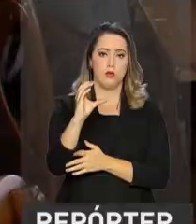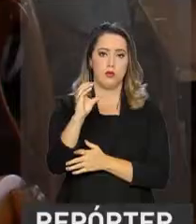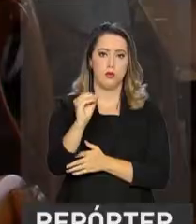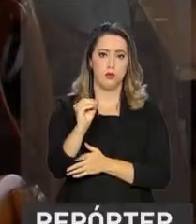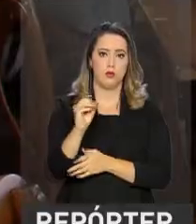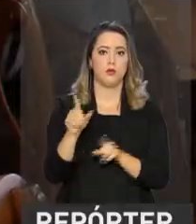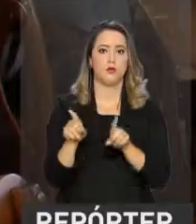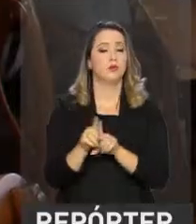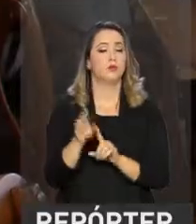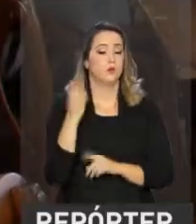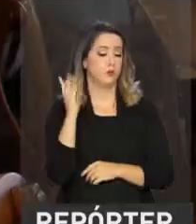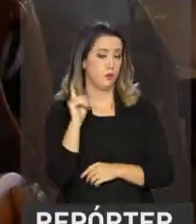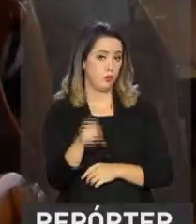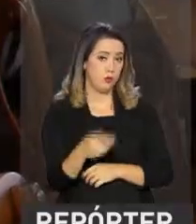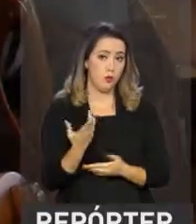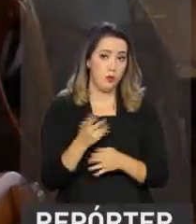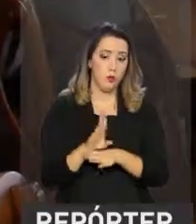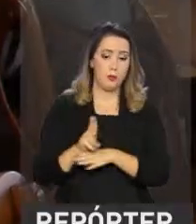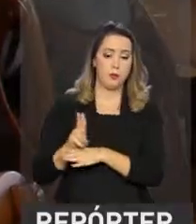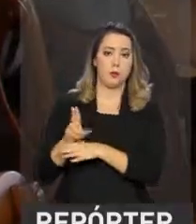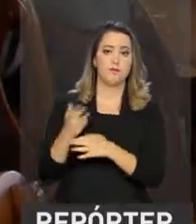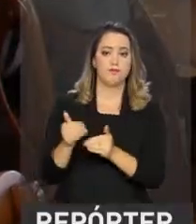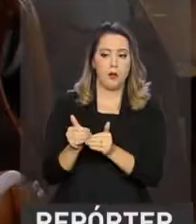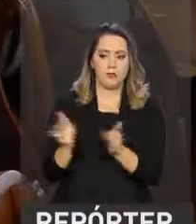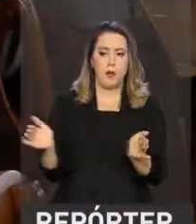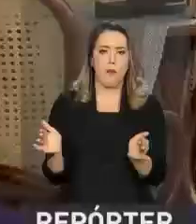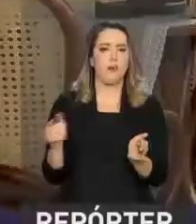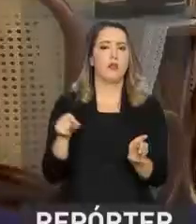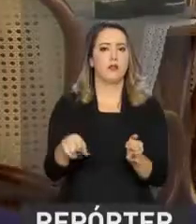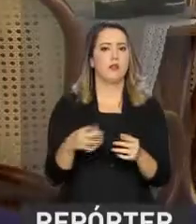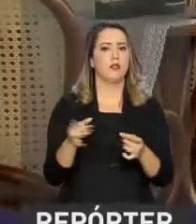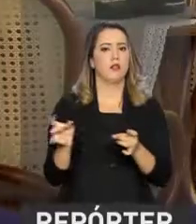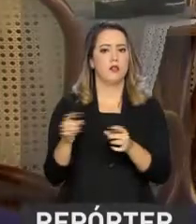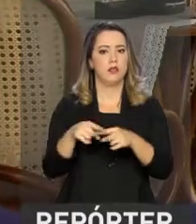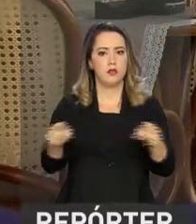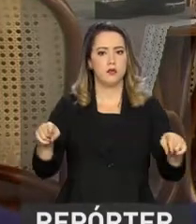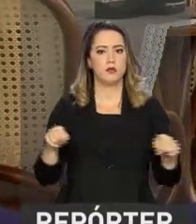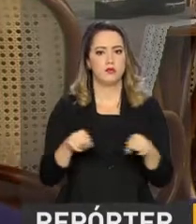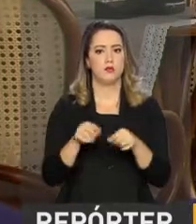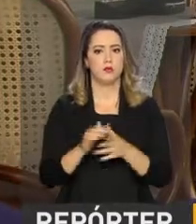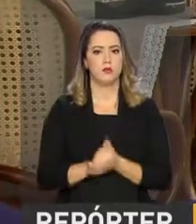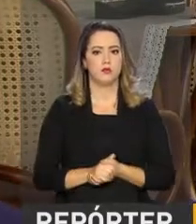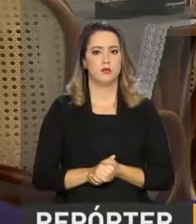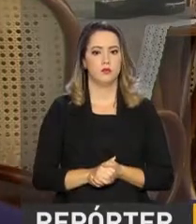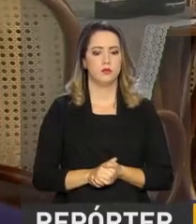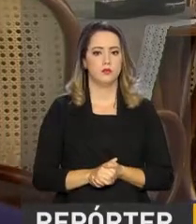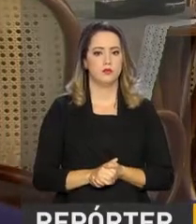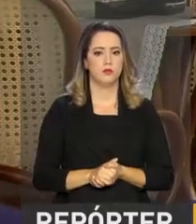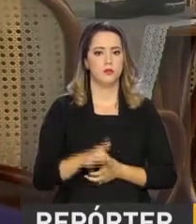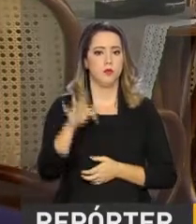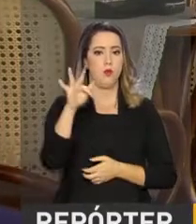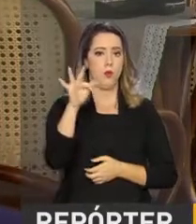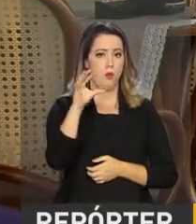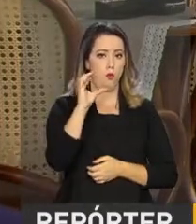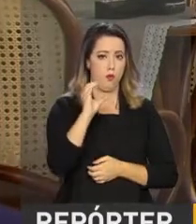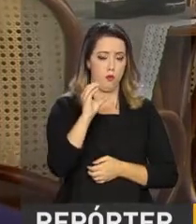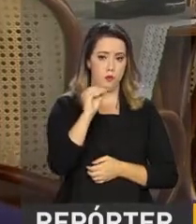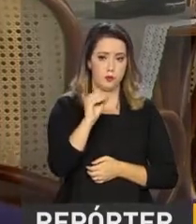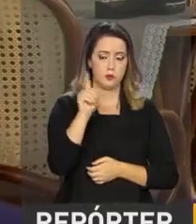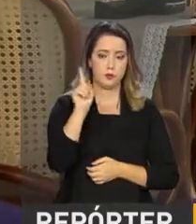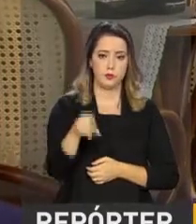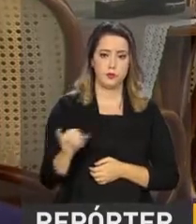o fpso para ampliar o negócio é se é é tem uma taxa de juros